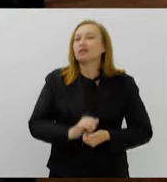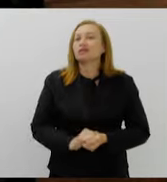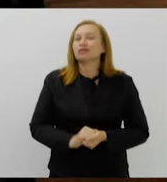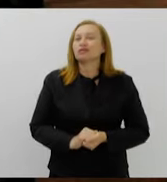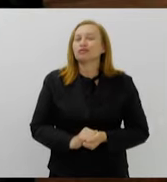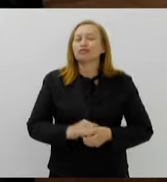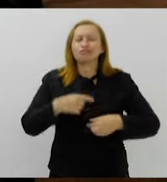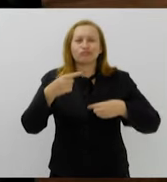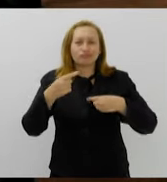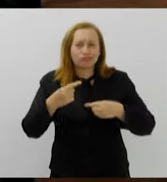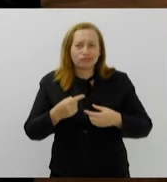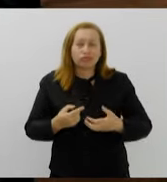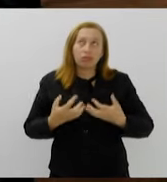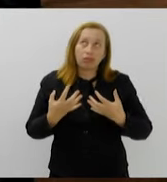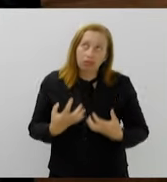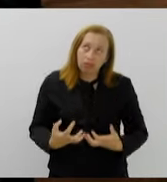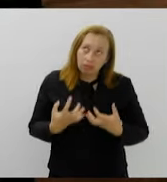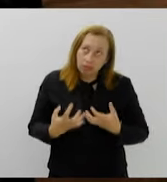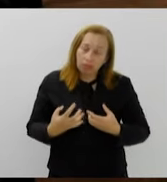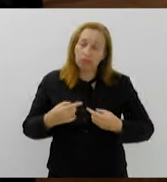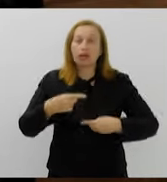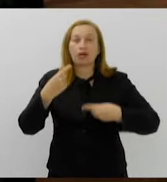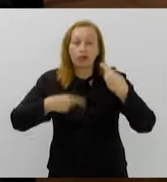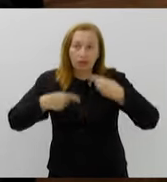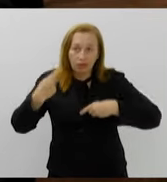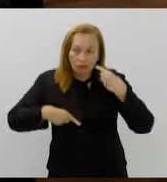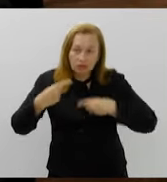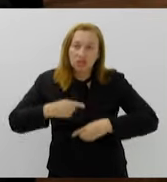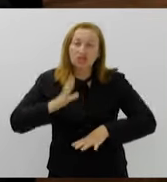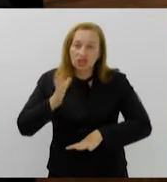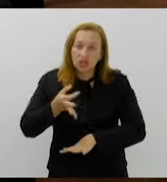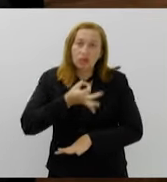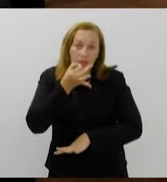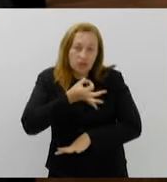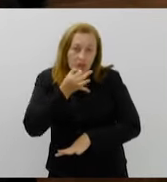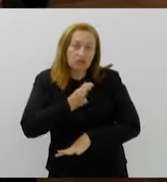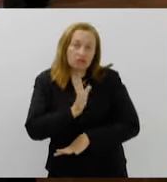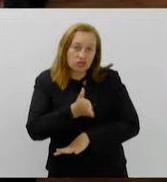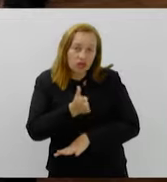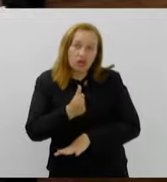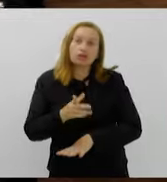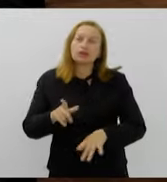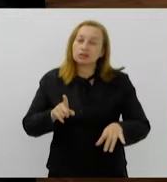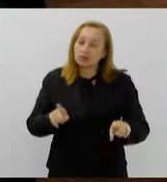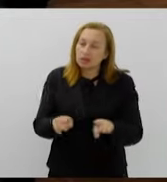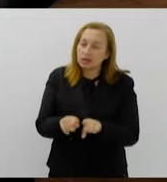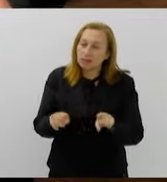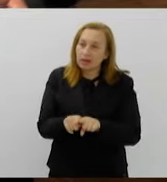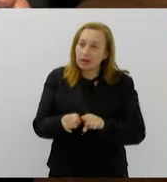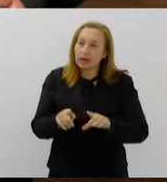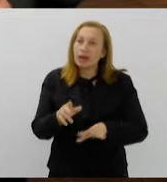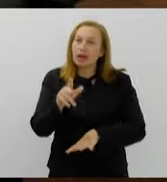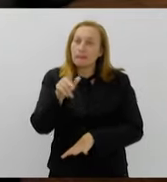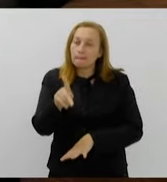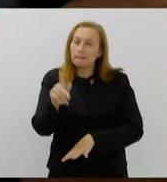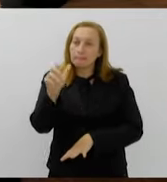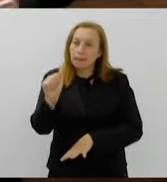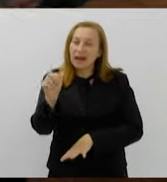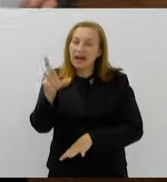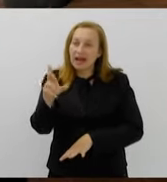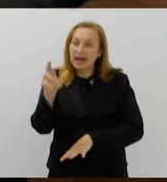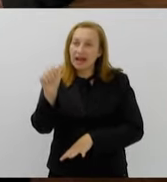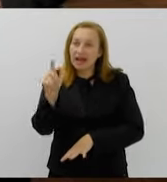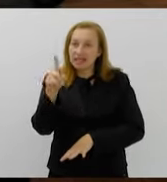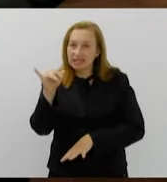do debate aqui no plenário já que a gente já tem as posições colocadas quanto também a paralisia do Conselho estual de educa